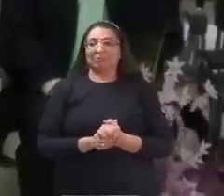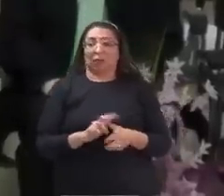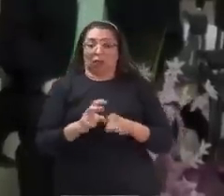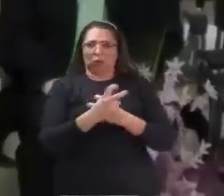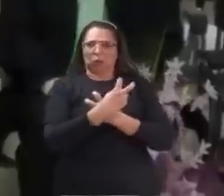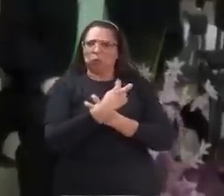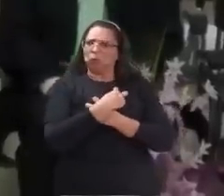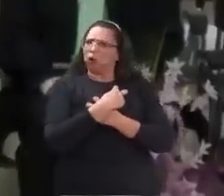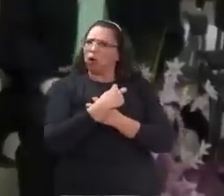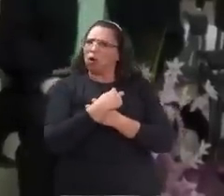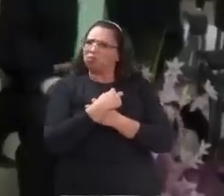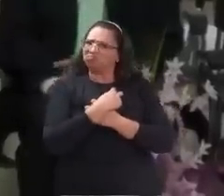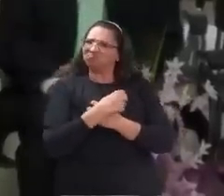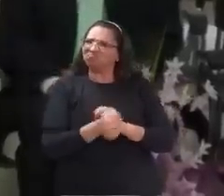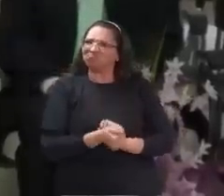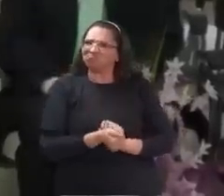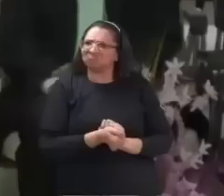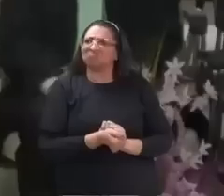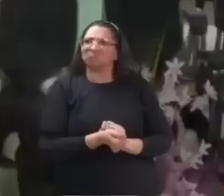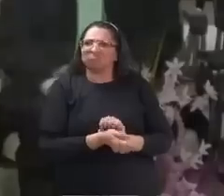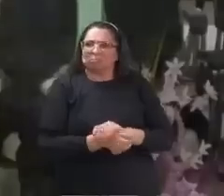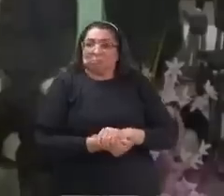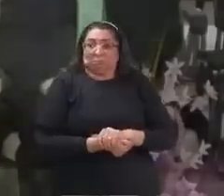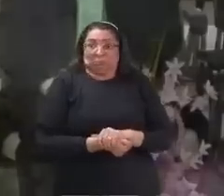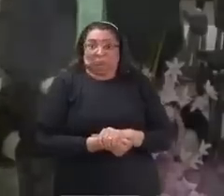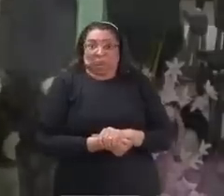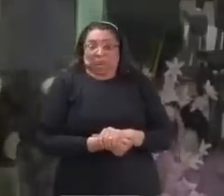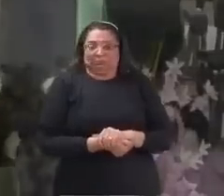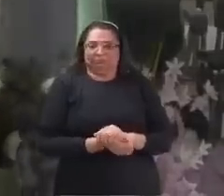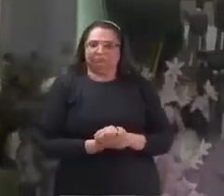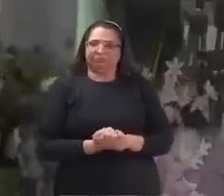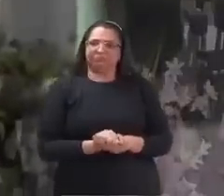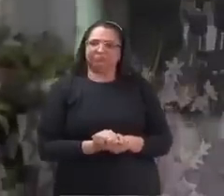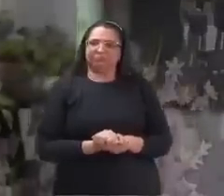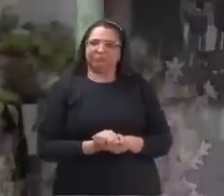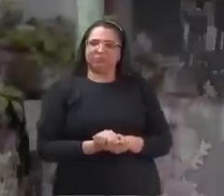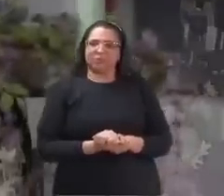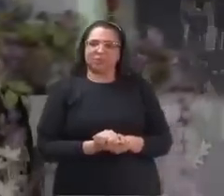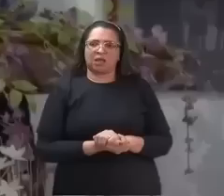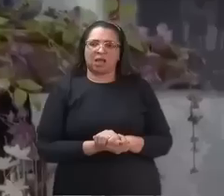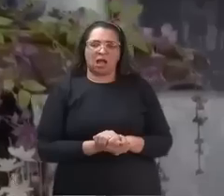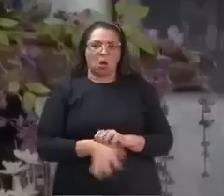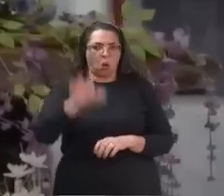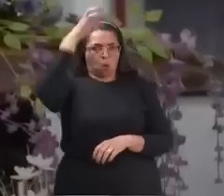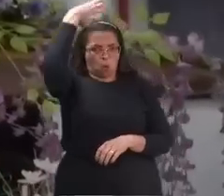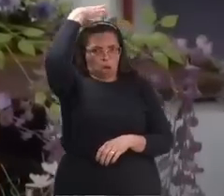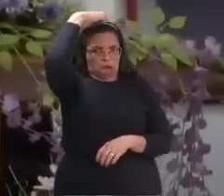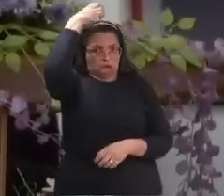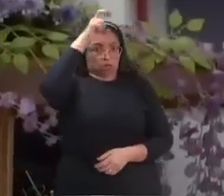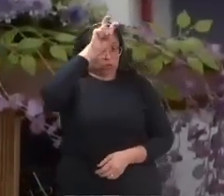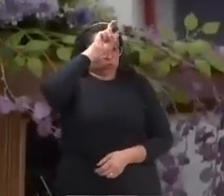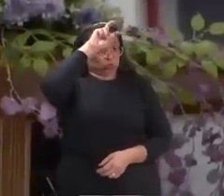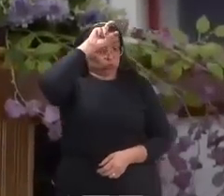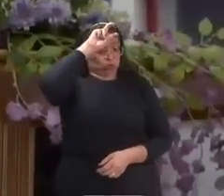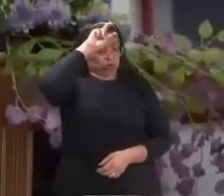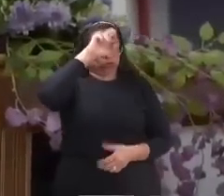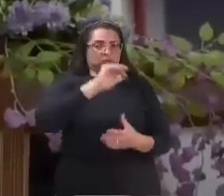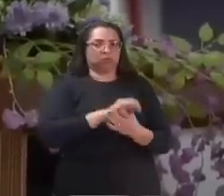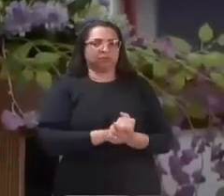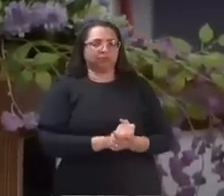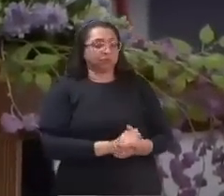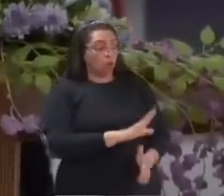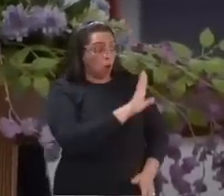do maior e mais poderoso Deus para os egípcios. E olha o que é que ele diz: eu vou dar uma